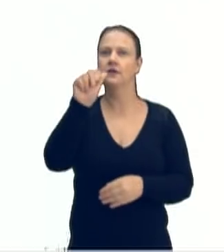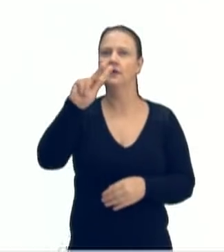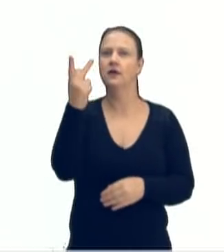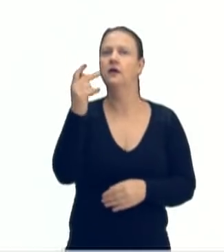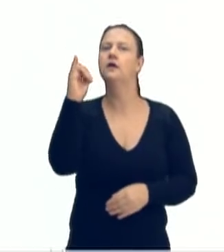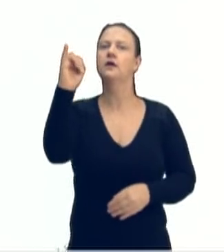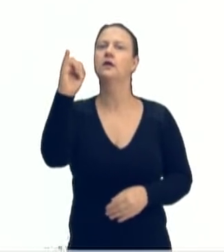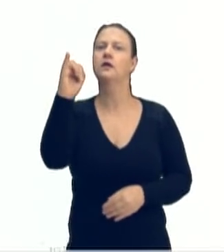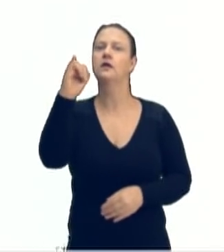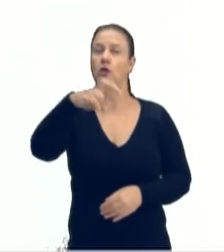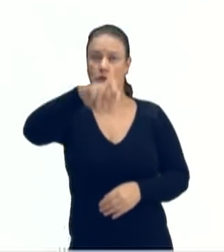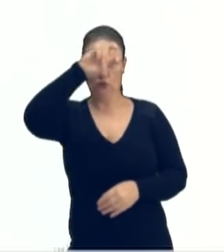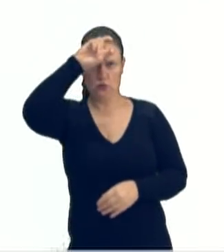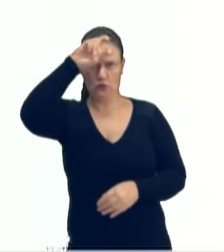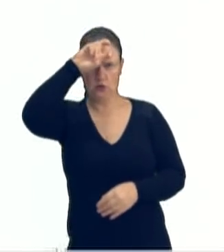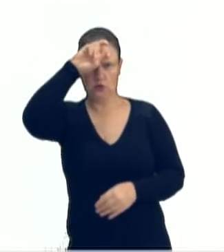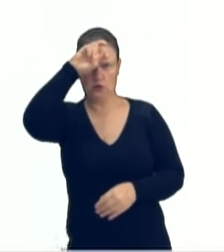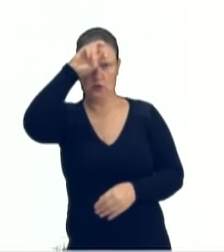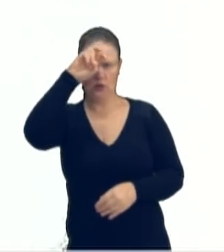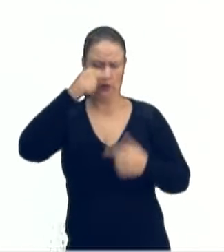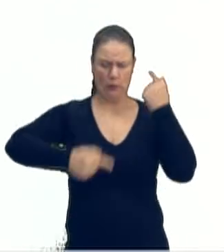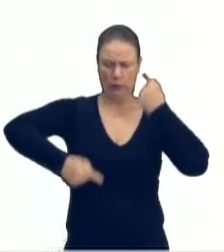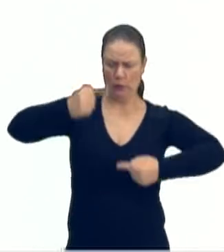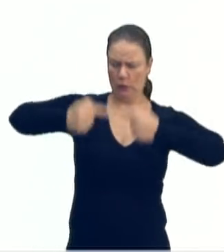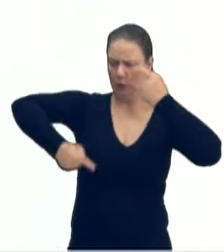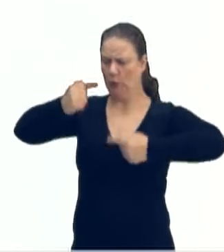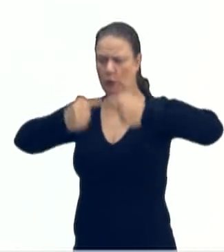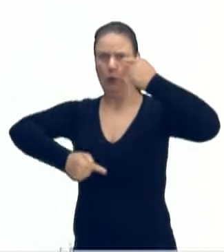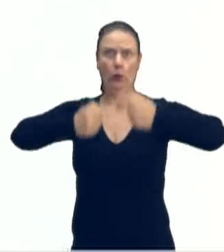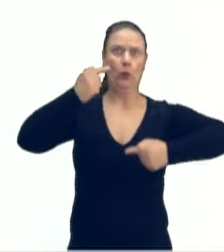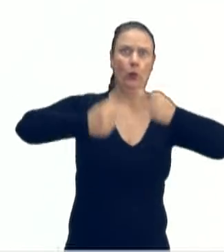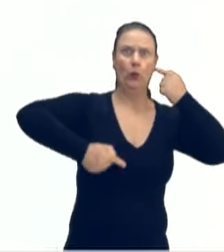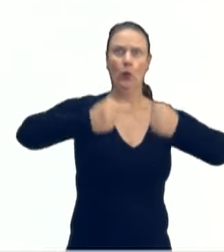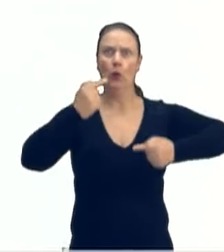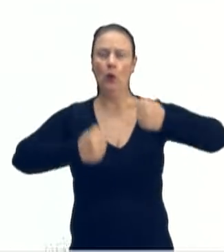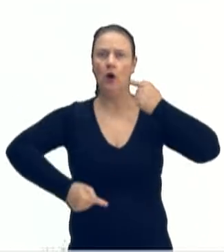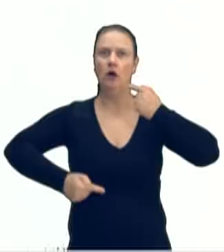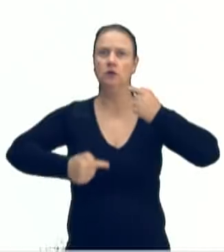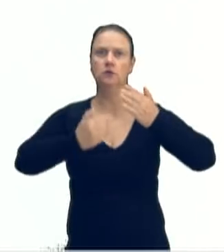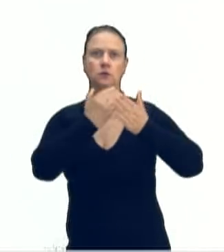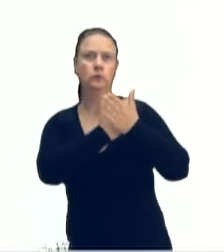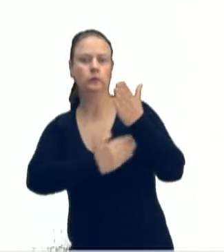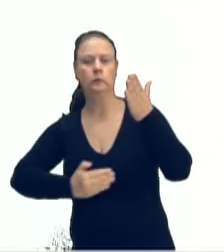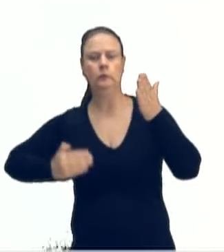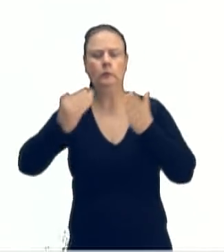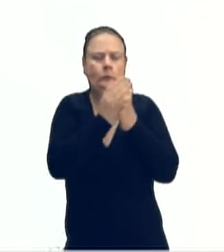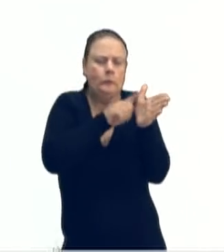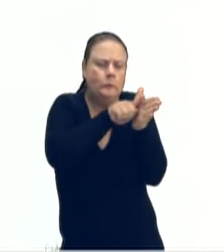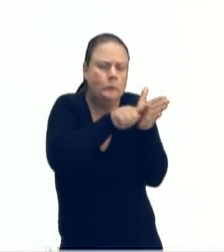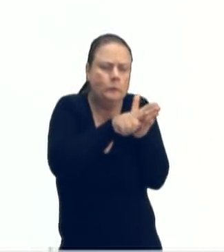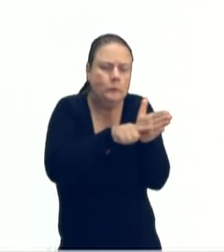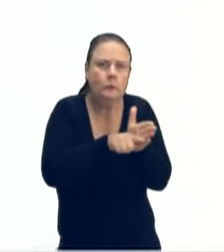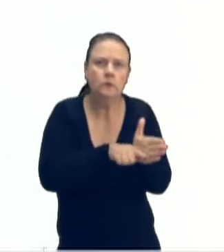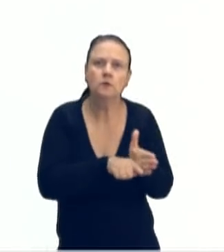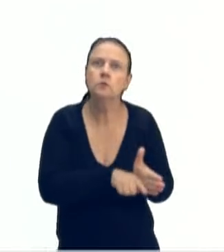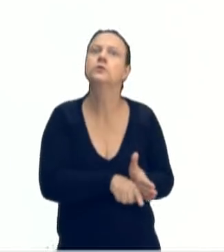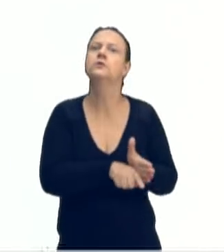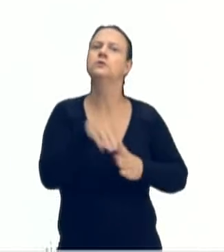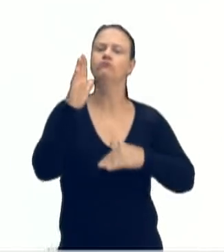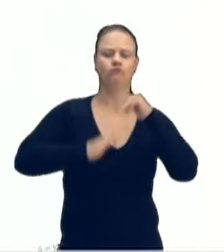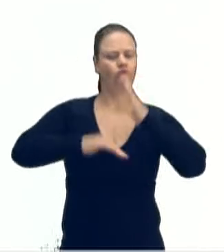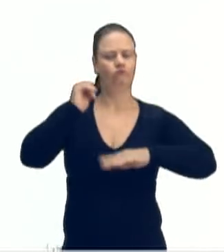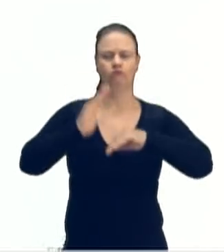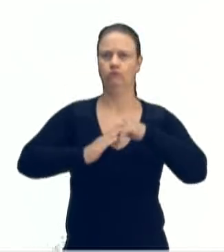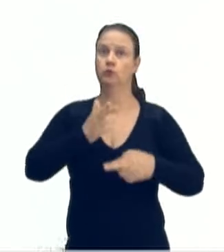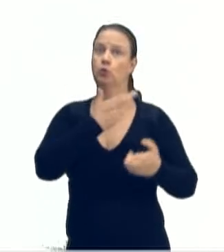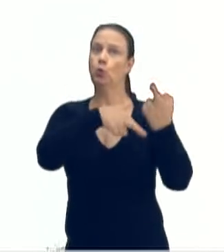egiptólogo, levantou uma super discussão, uma polêmica. Tá? Ele é um dos maiores egiptólogos do mundo, ele é